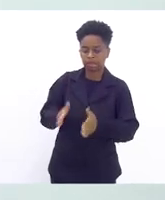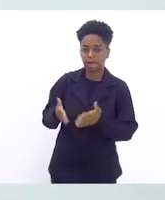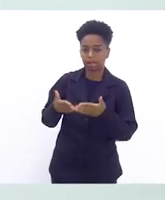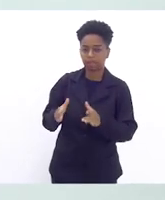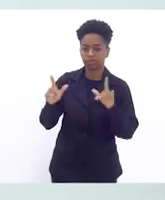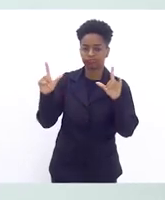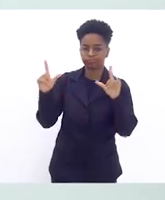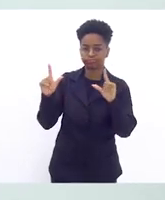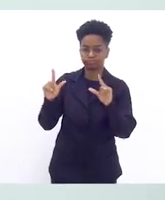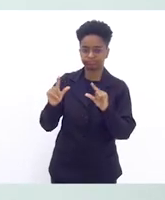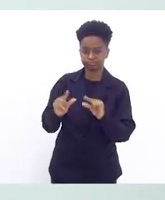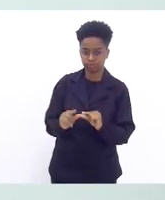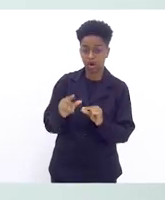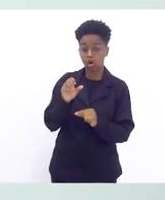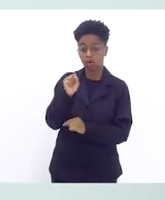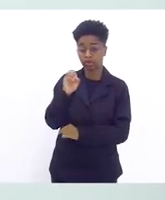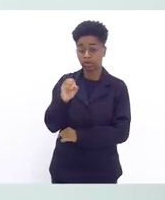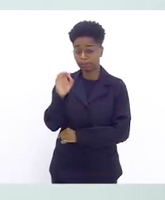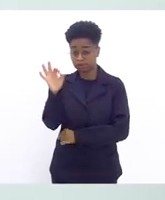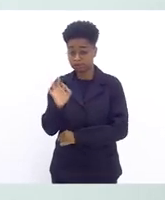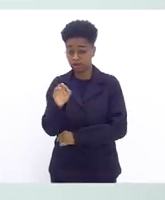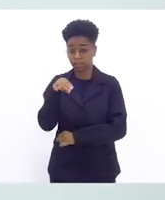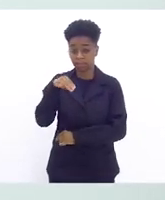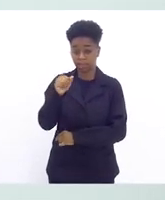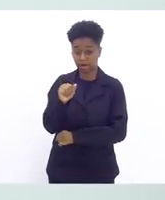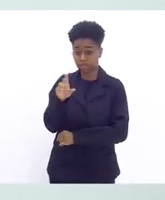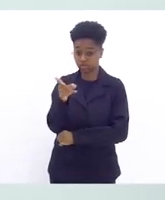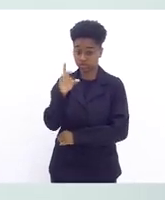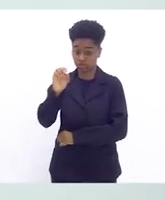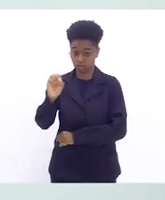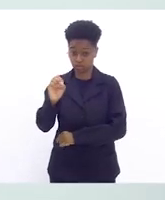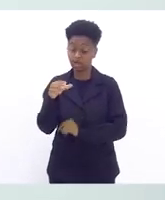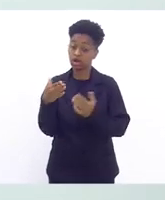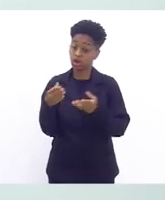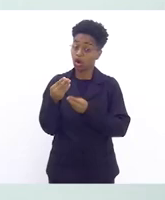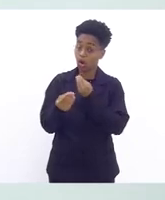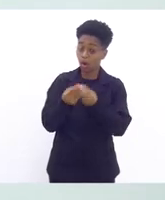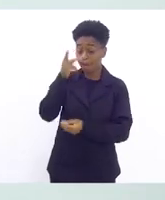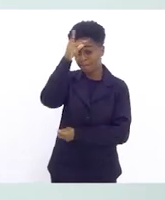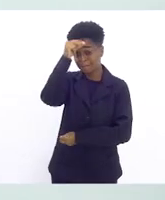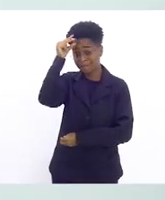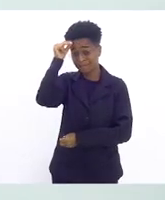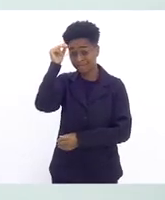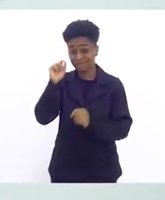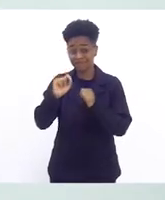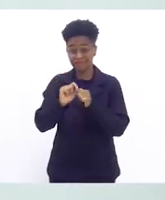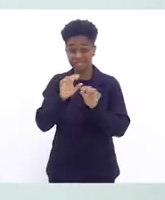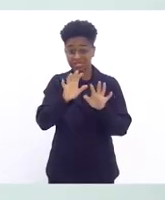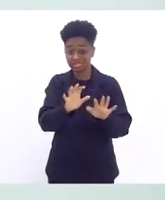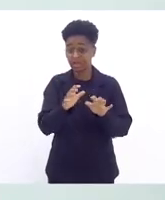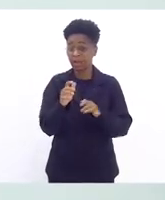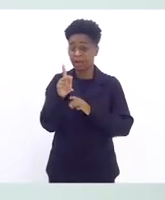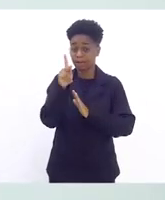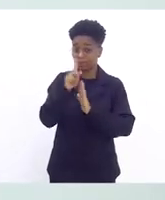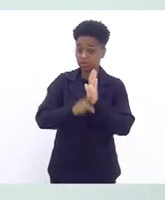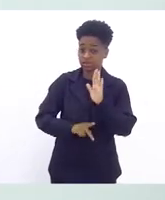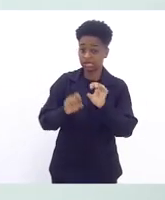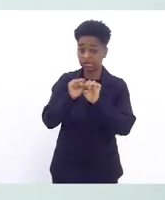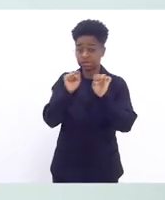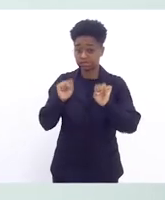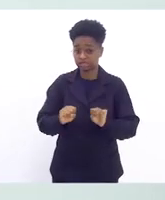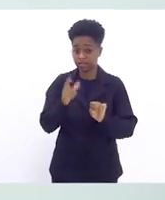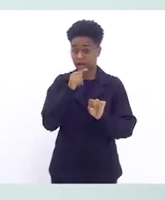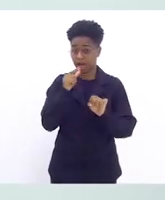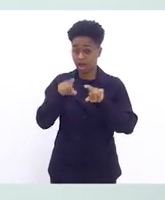em declínio 80% de machos e como que o prefeito ainda me faz um projeto de sistema com